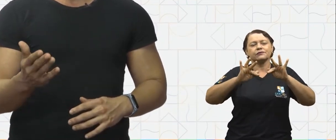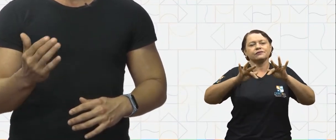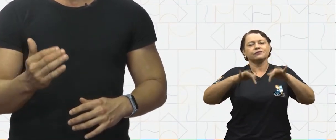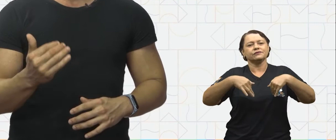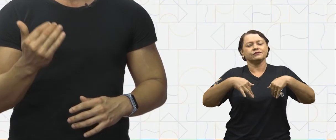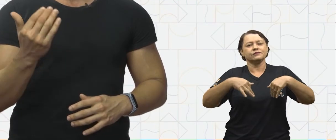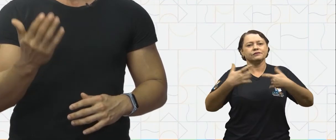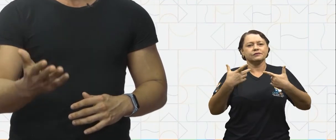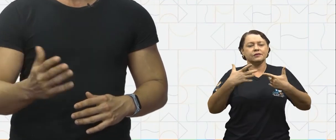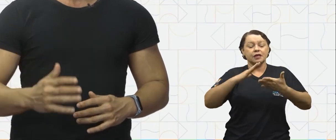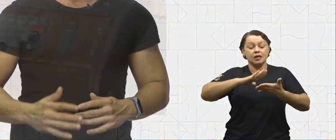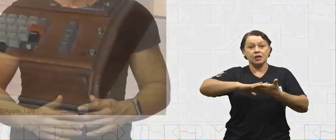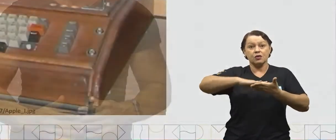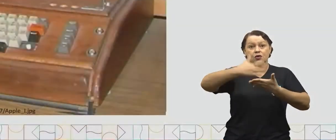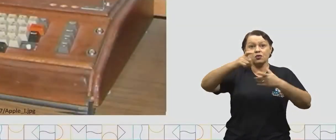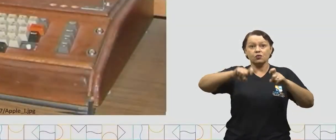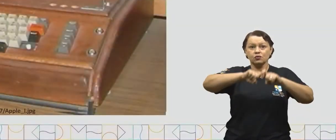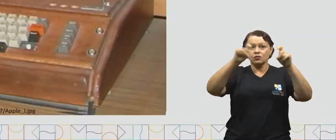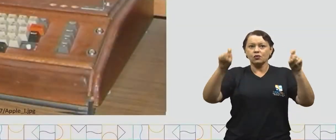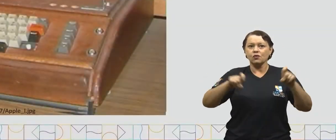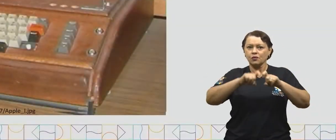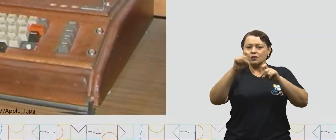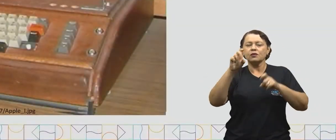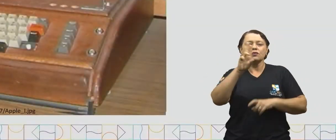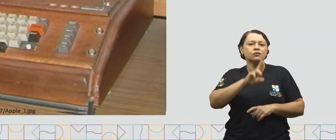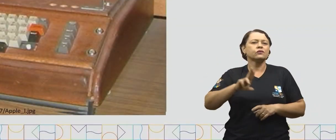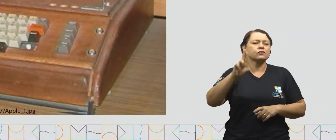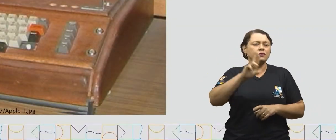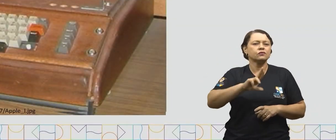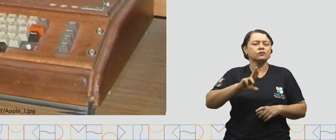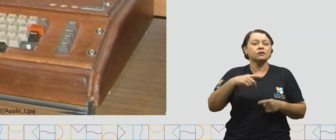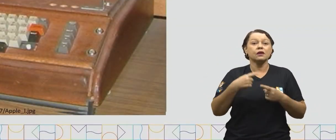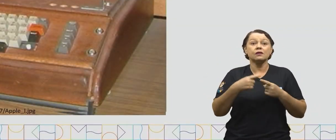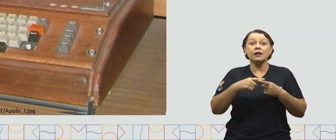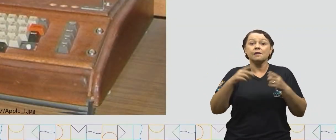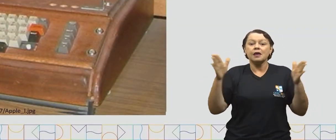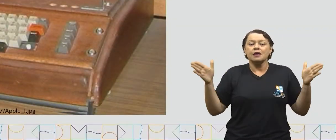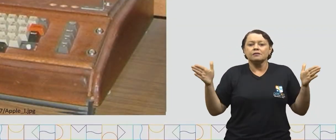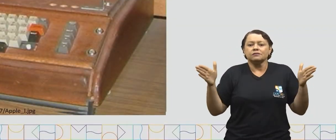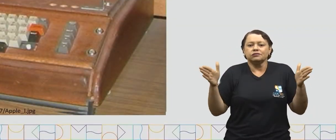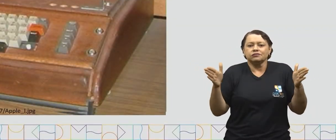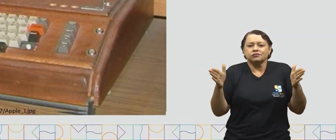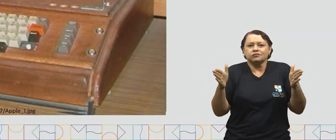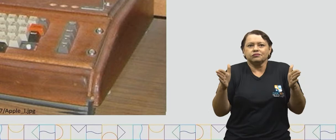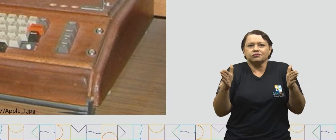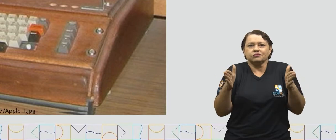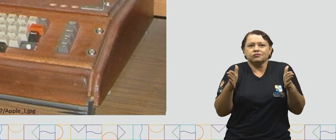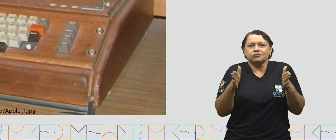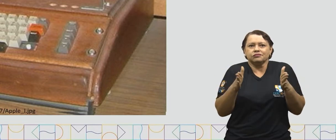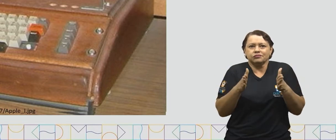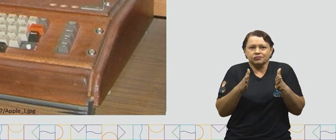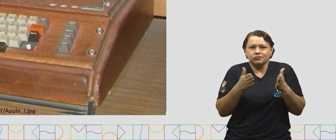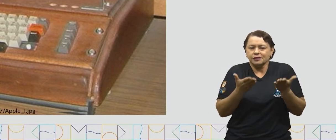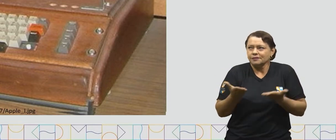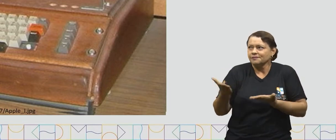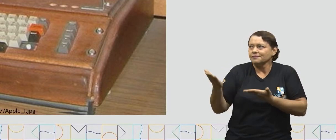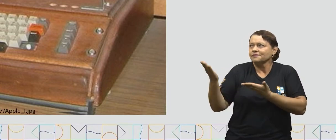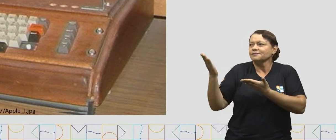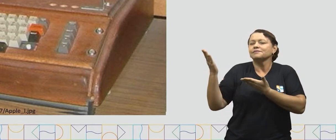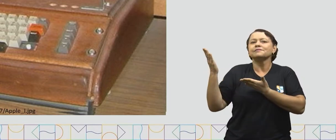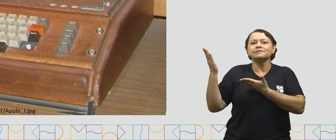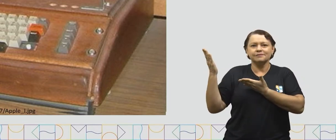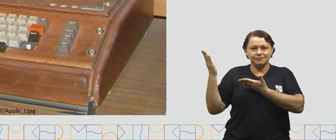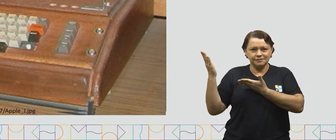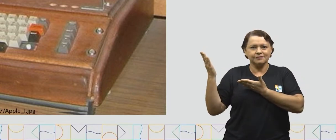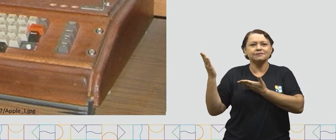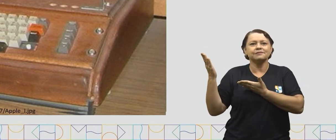computadores acabaram ganhando melhor utilidade. Além disso, eles diminuíram de tamanho e foi desenvolvido o Apple I por